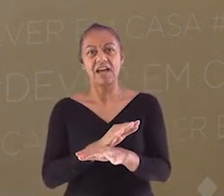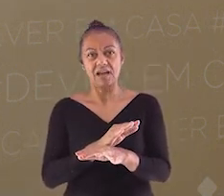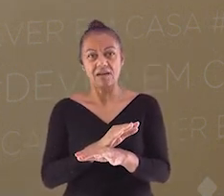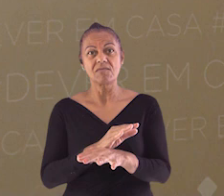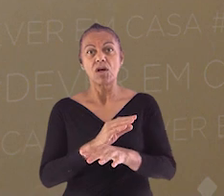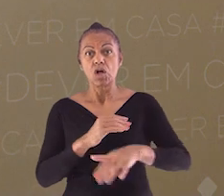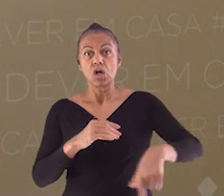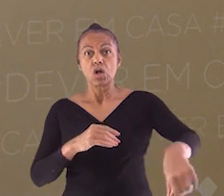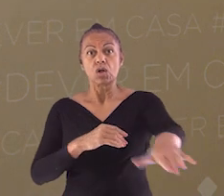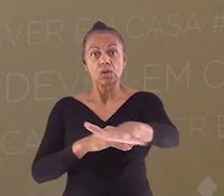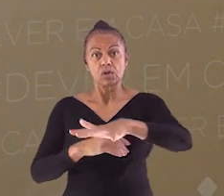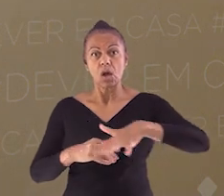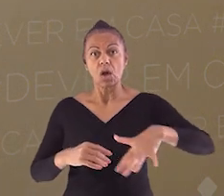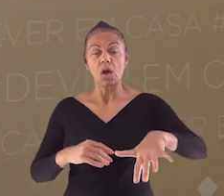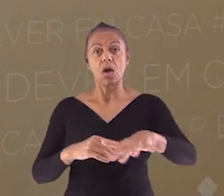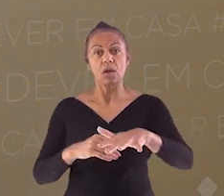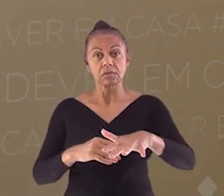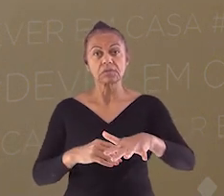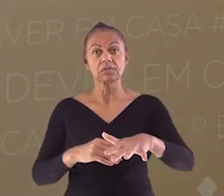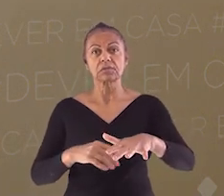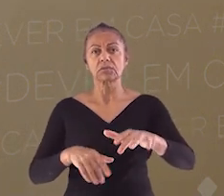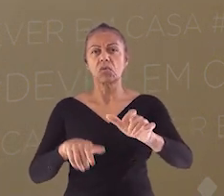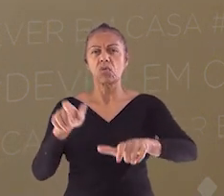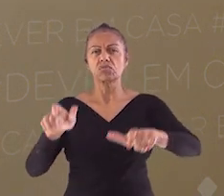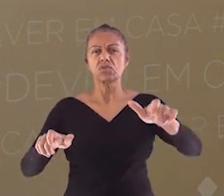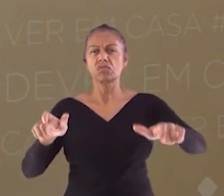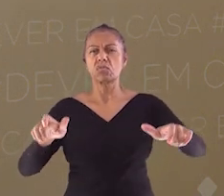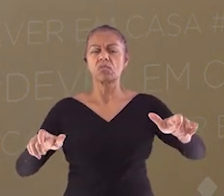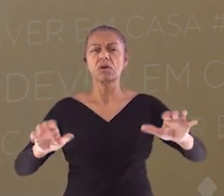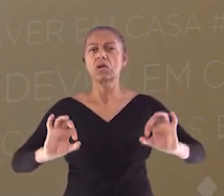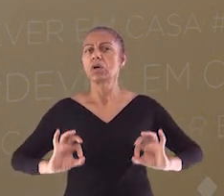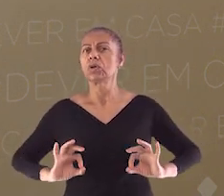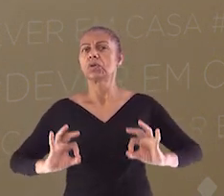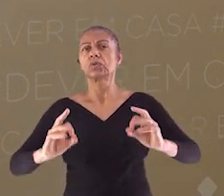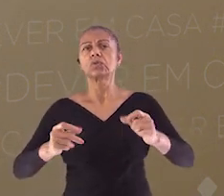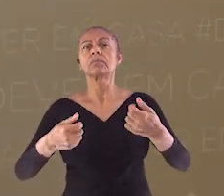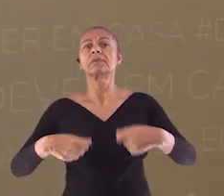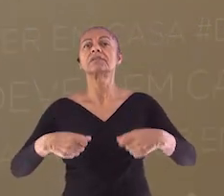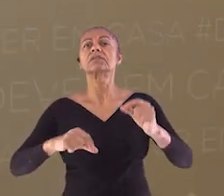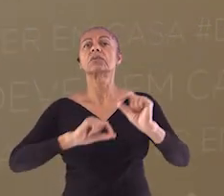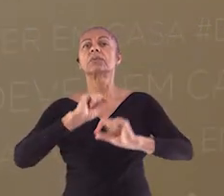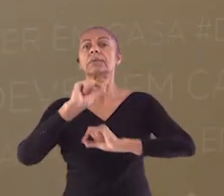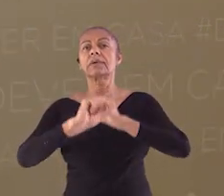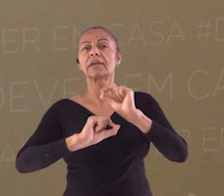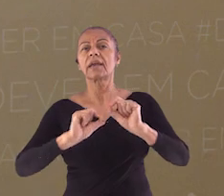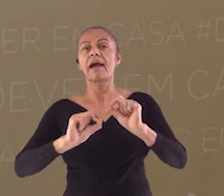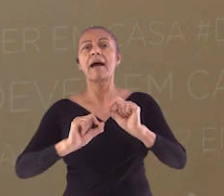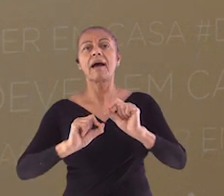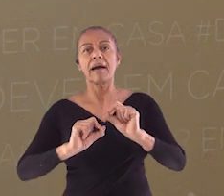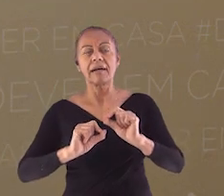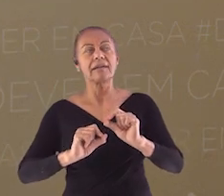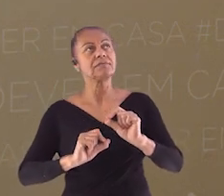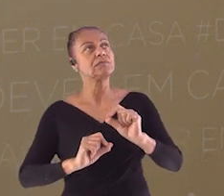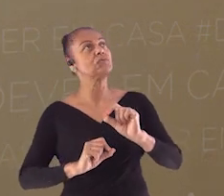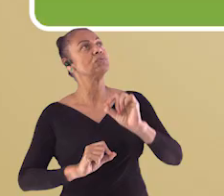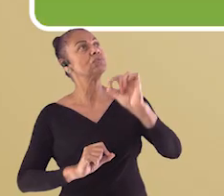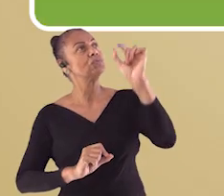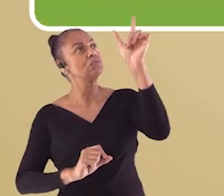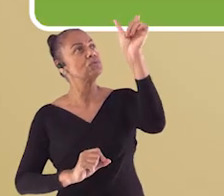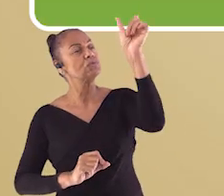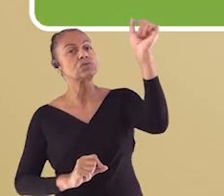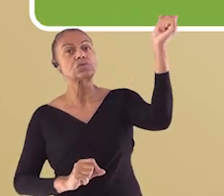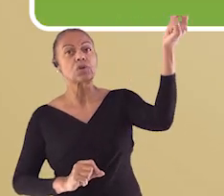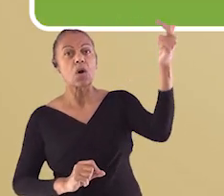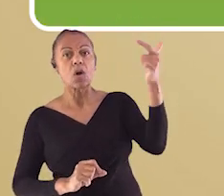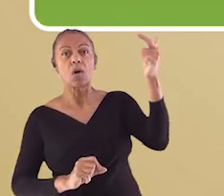de 2 personagens que vivem no céu. Estou falando do Sol e da Lua. Então vamos lá para a pergunta do dia. Como